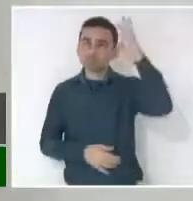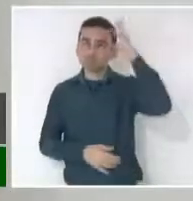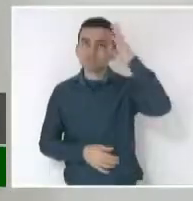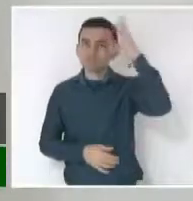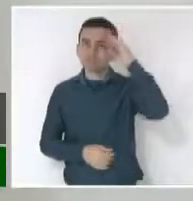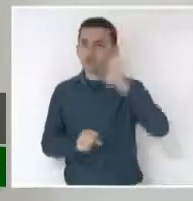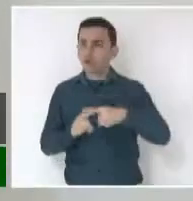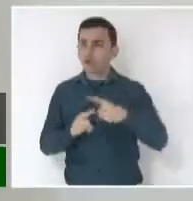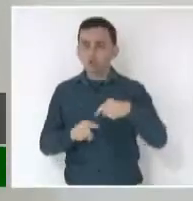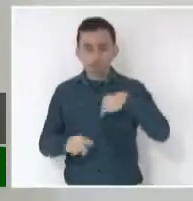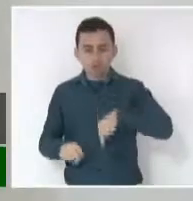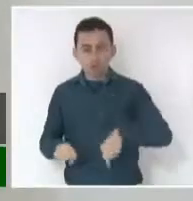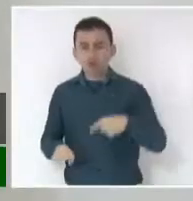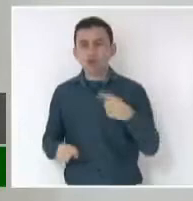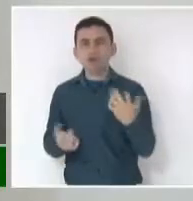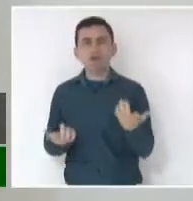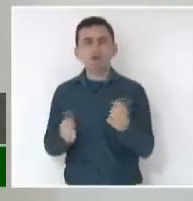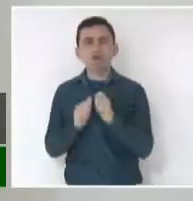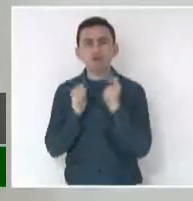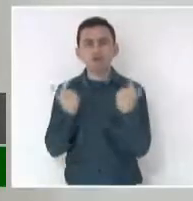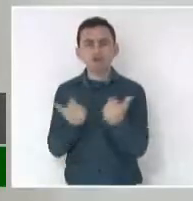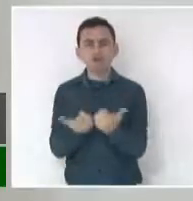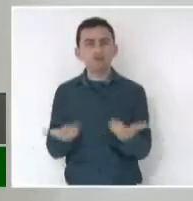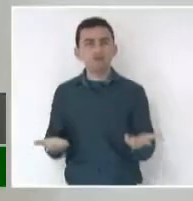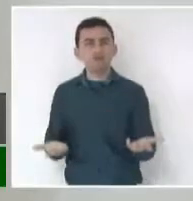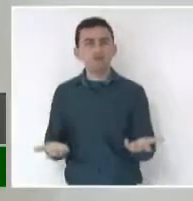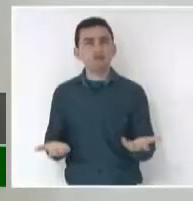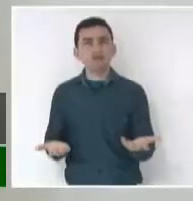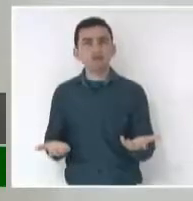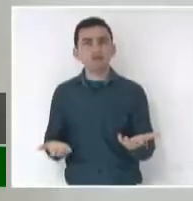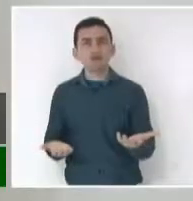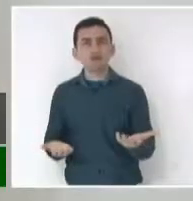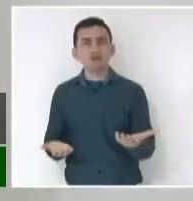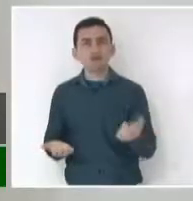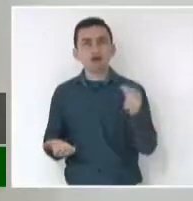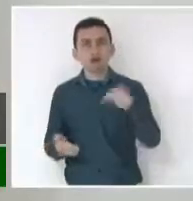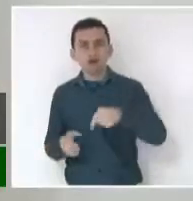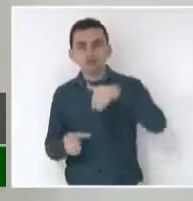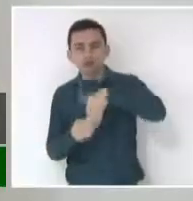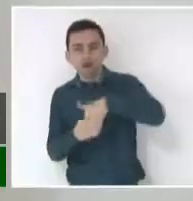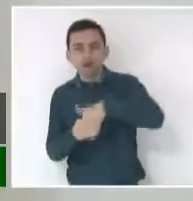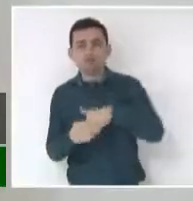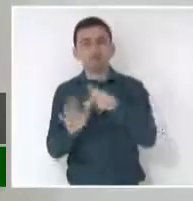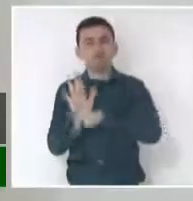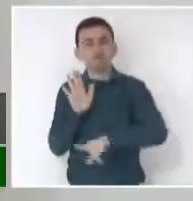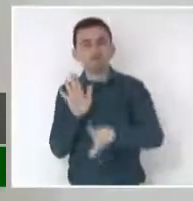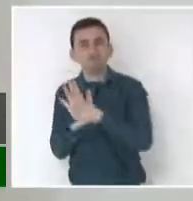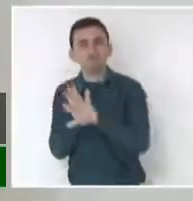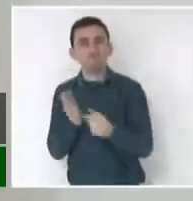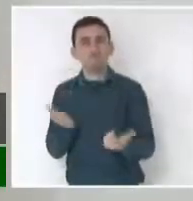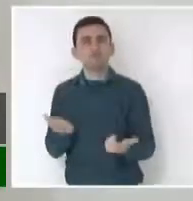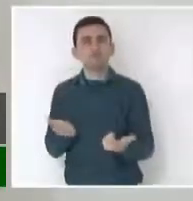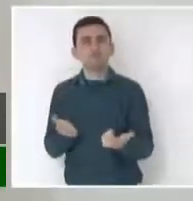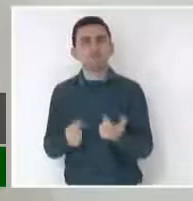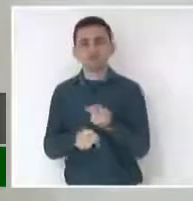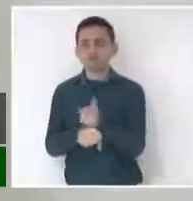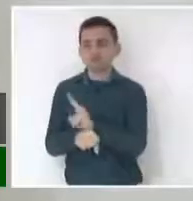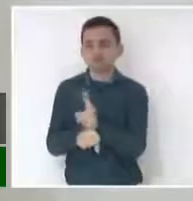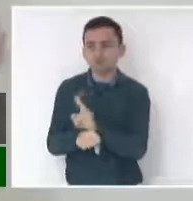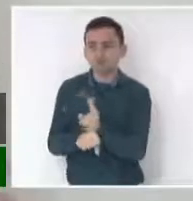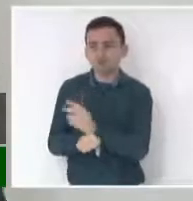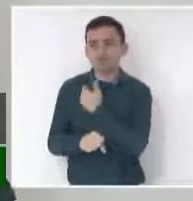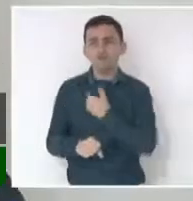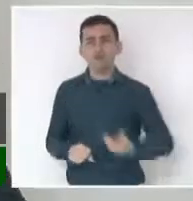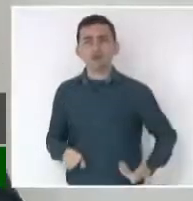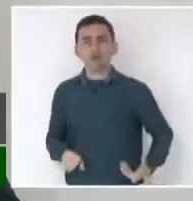estou no parlamento. Para mim, só votar, apresentar projetos de leis, fiscalizar as ações do governo, não